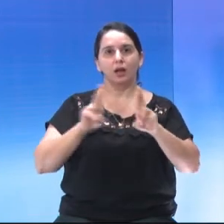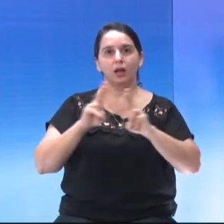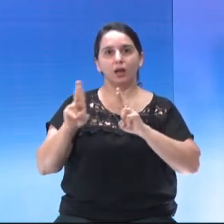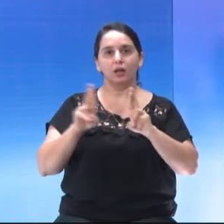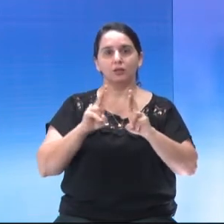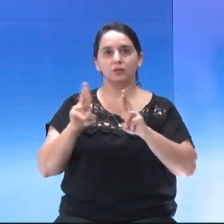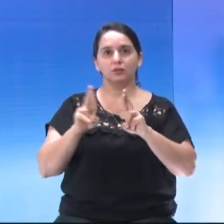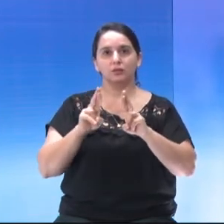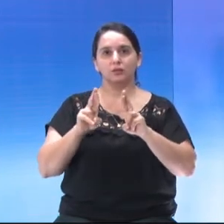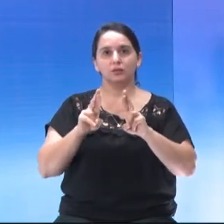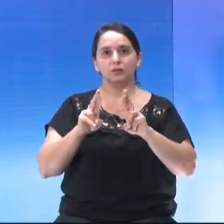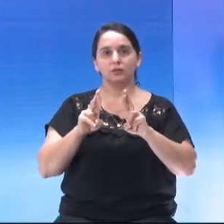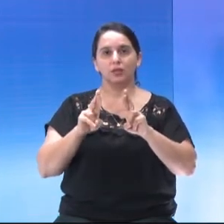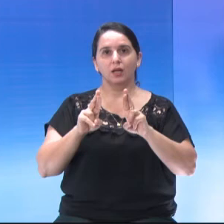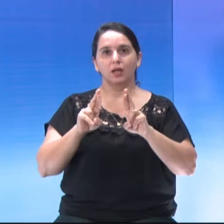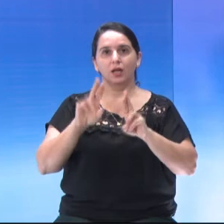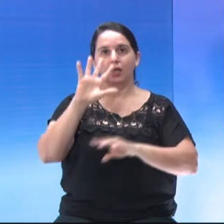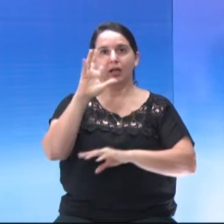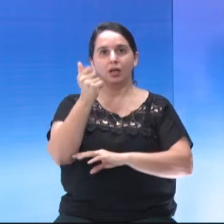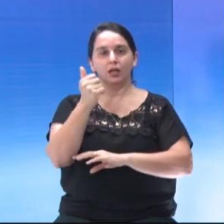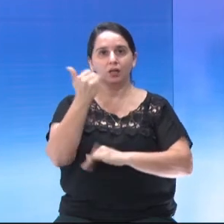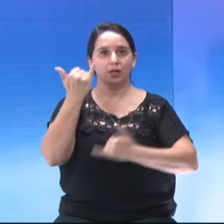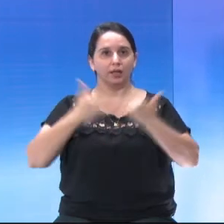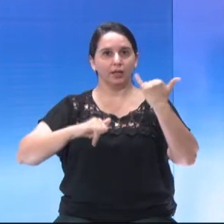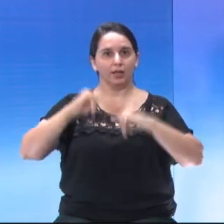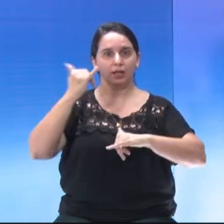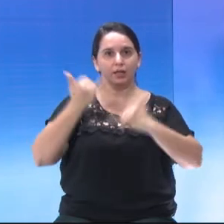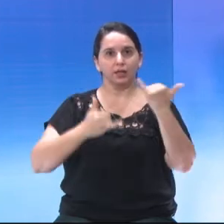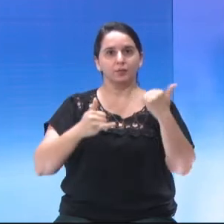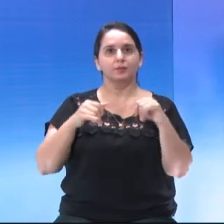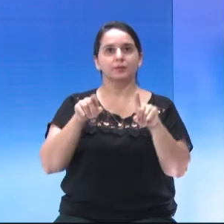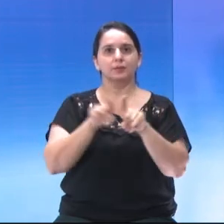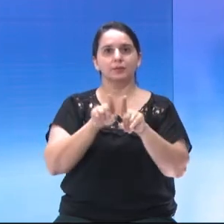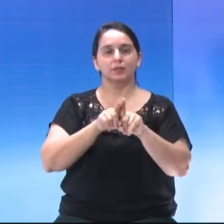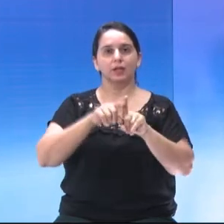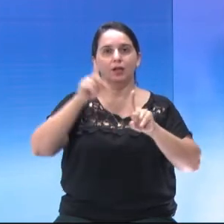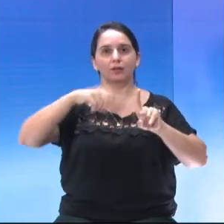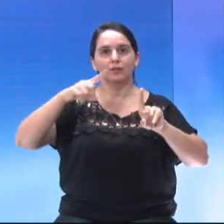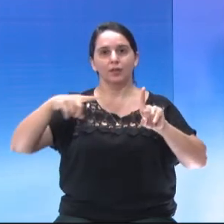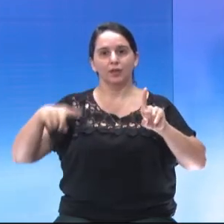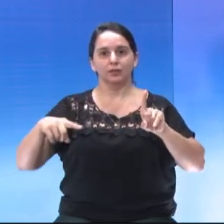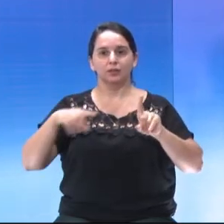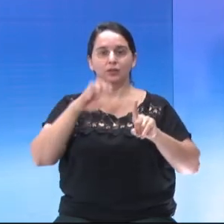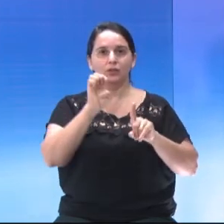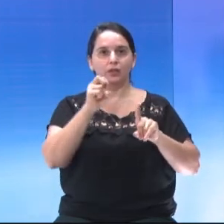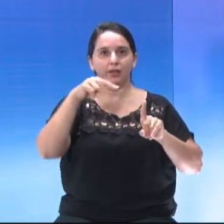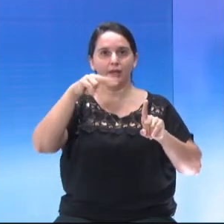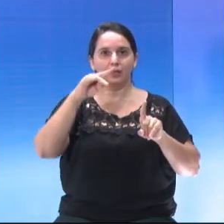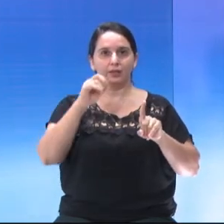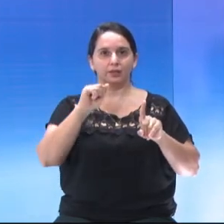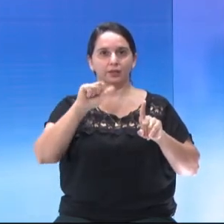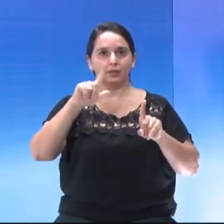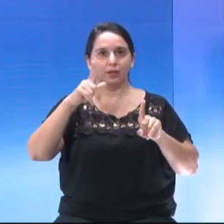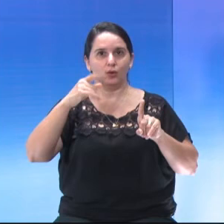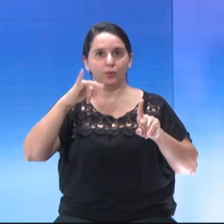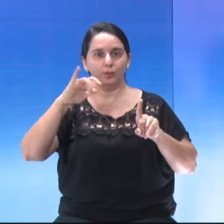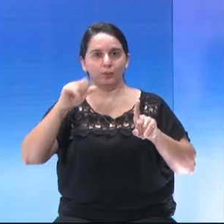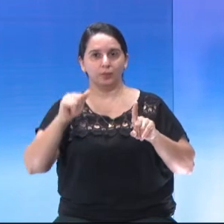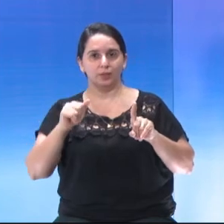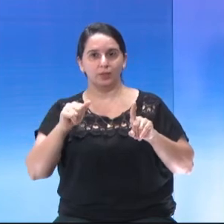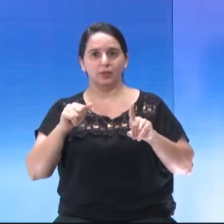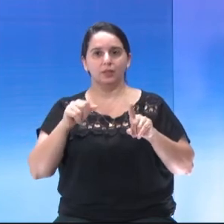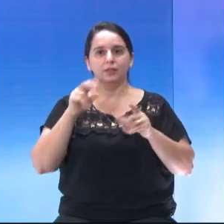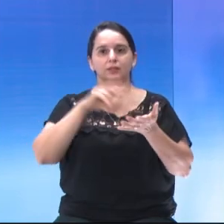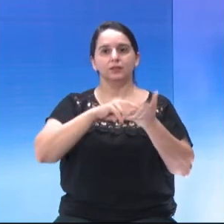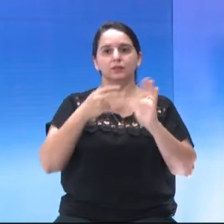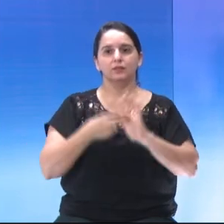relacionado à termoquímica, ele deve ter variação de entalpia. Então, essa variação nós chamamos